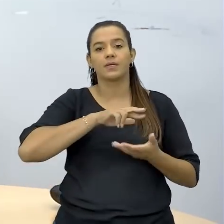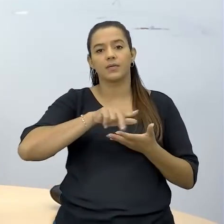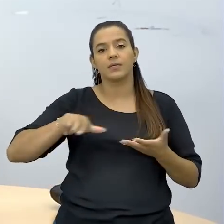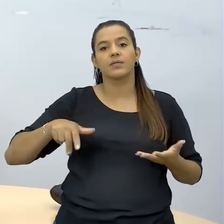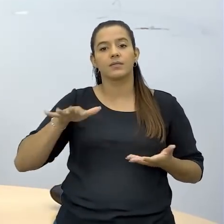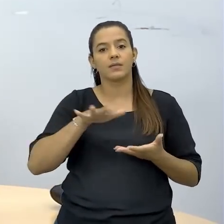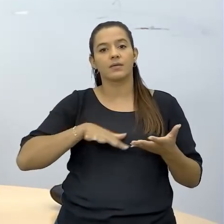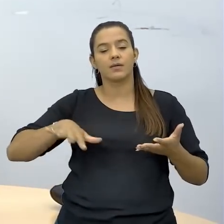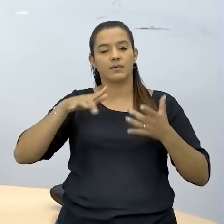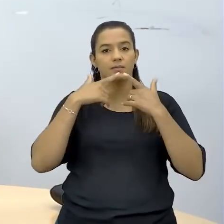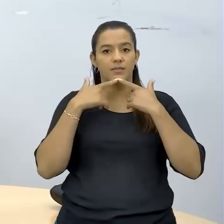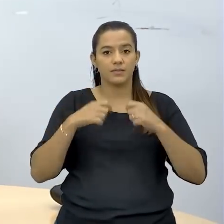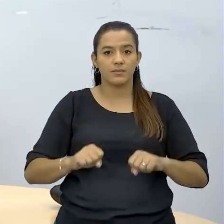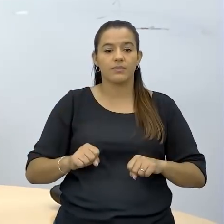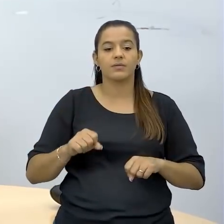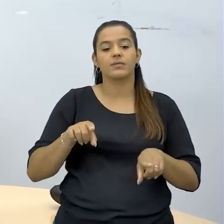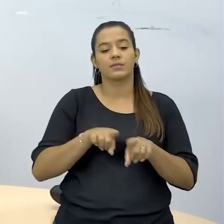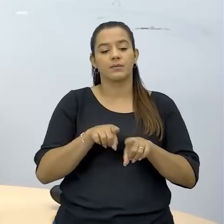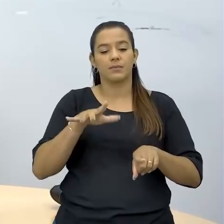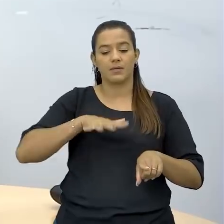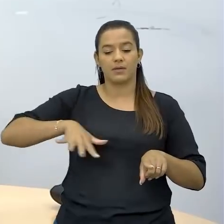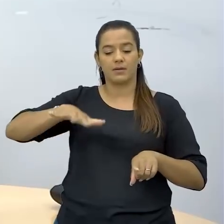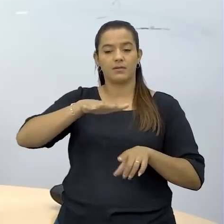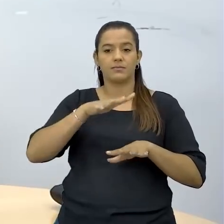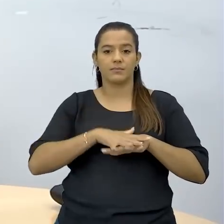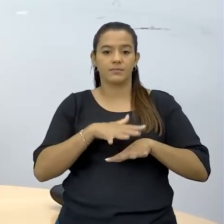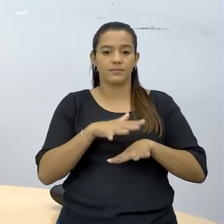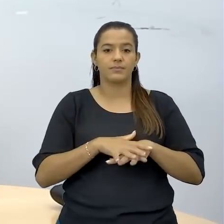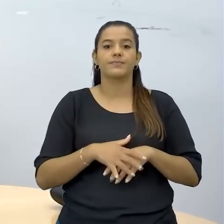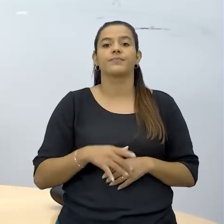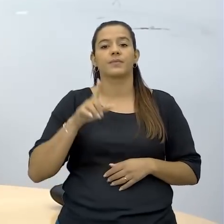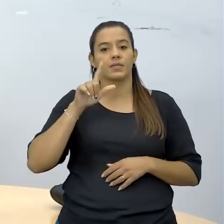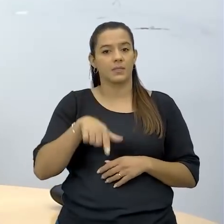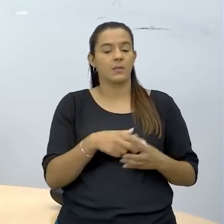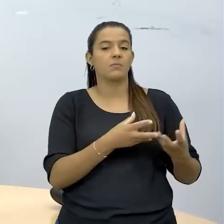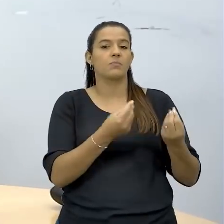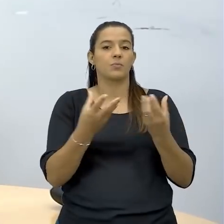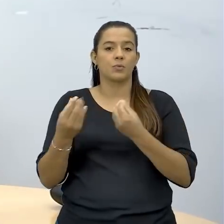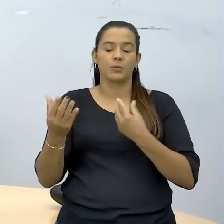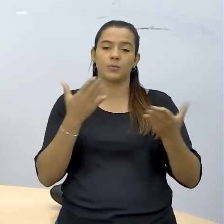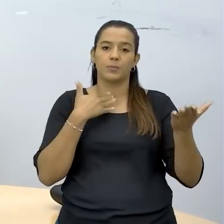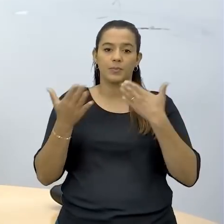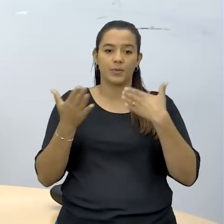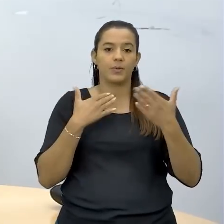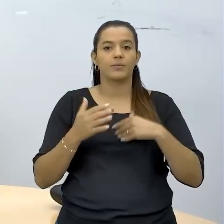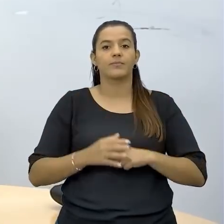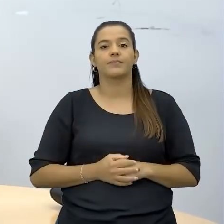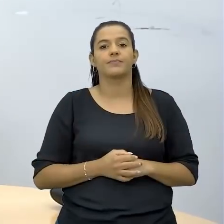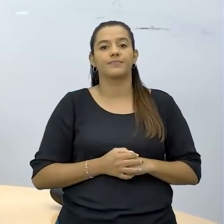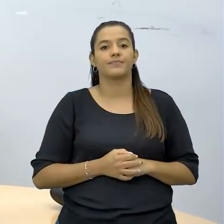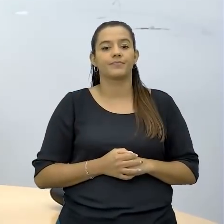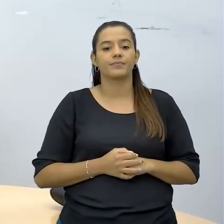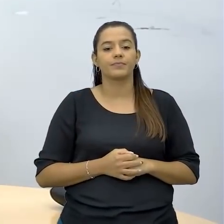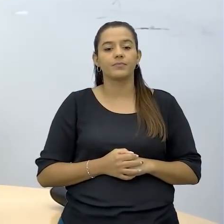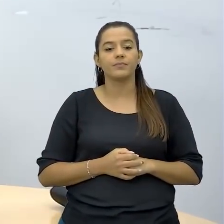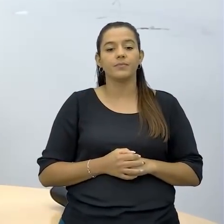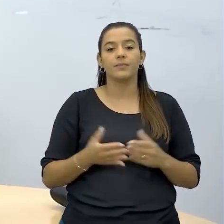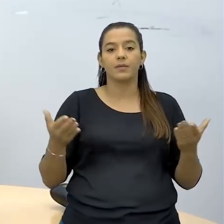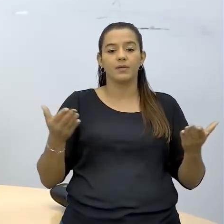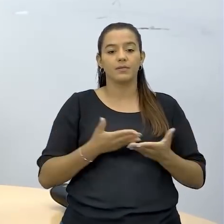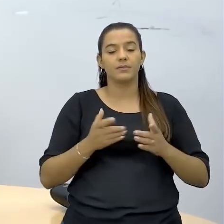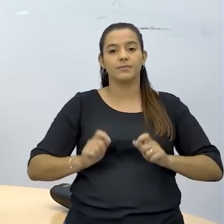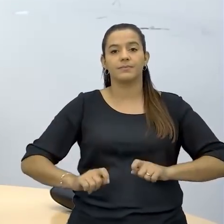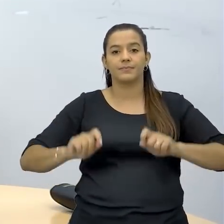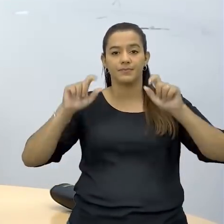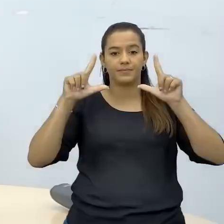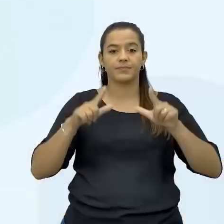de linguagens com a área de matemática. E tem muita coisa para conversar sobre o assunto. Eu gostaria agora de mostrar